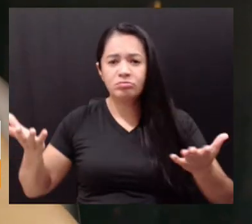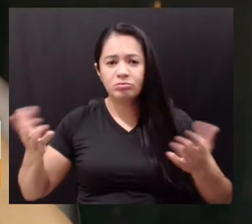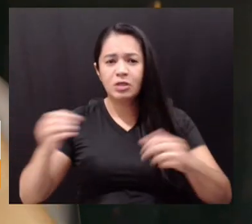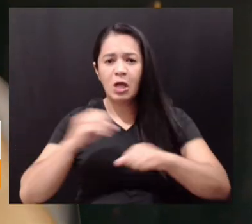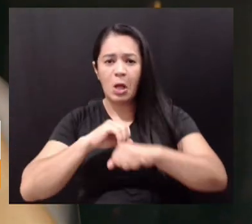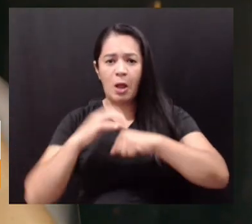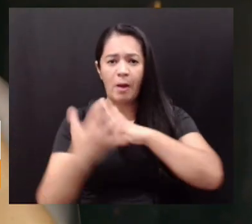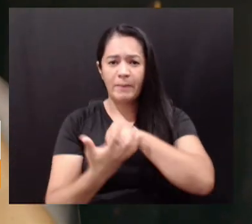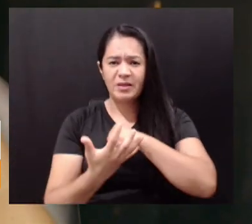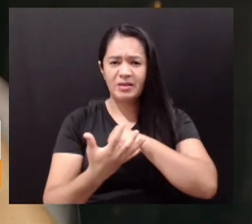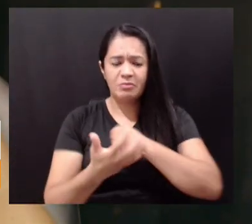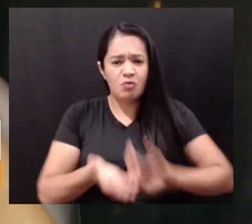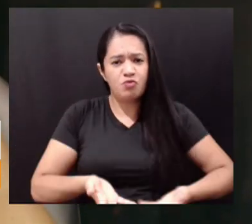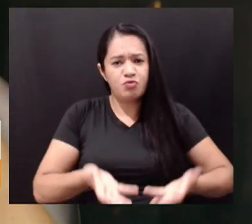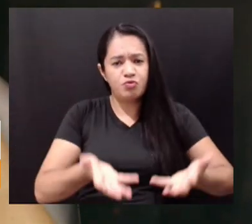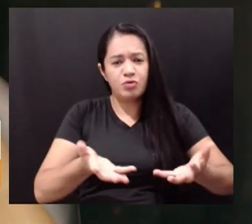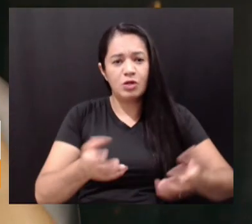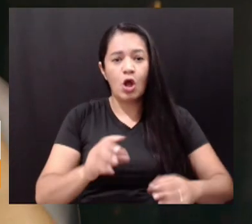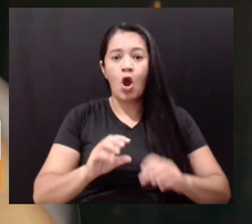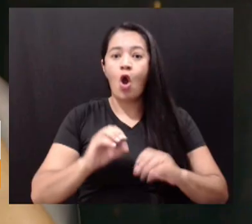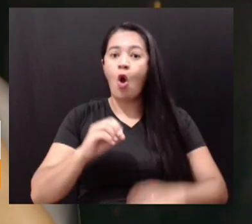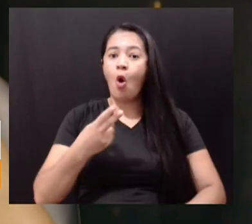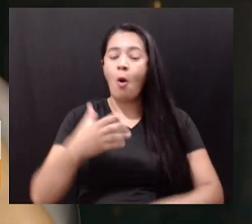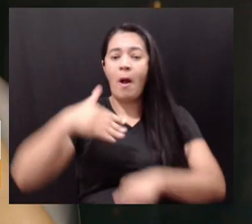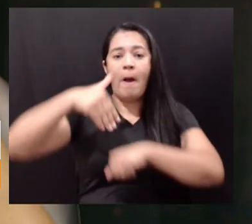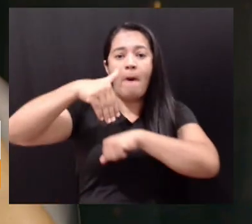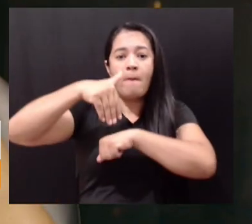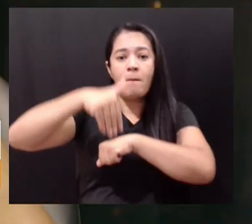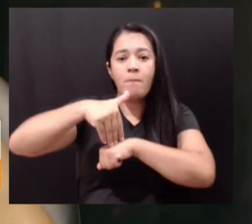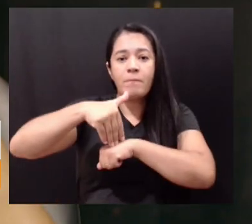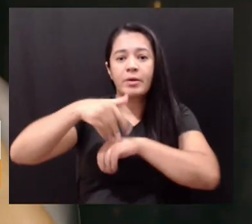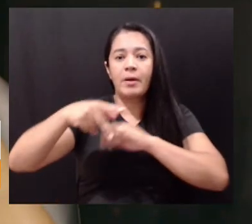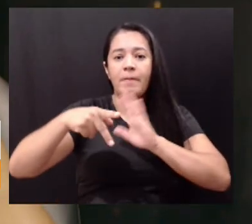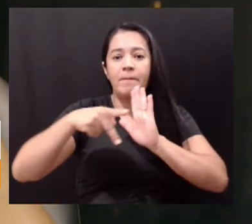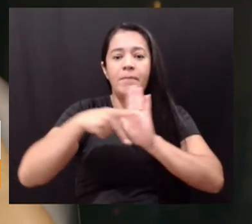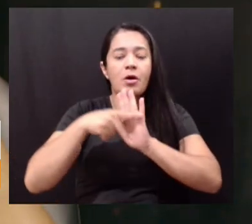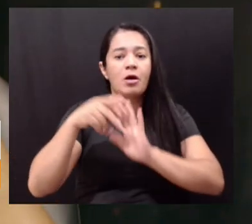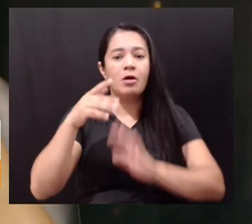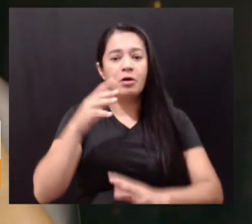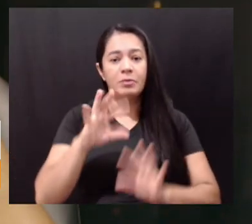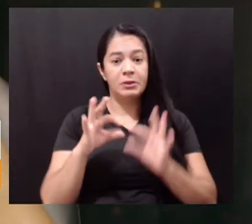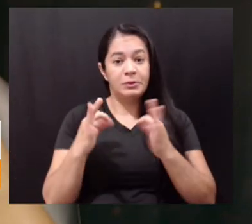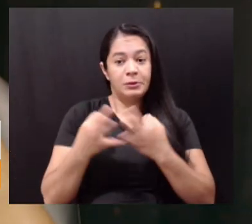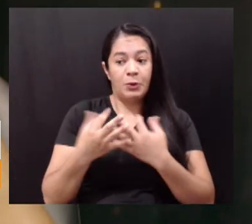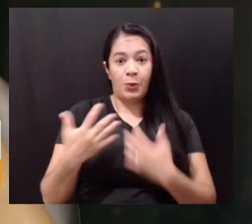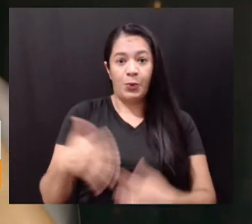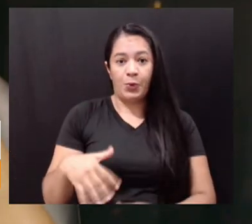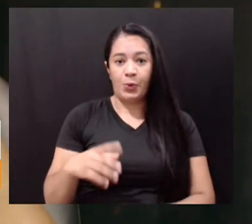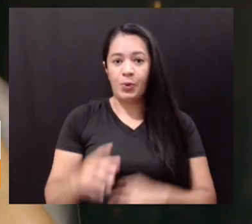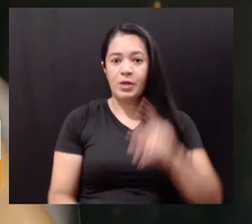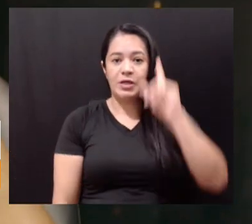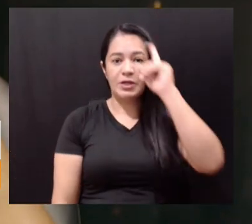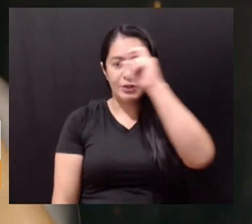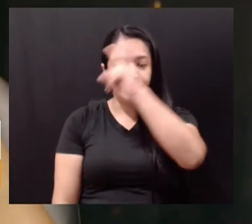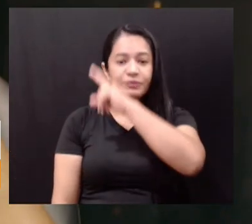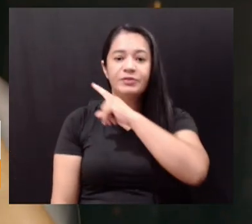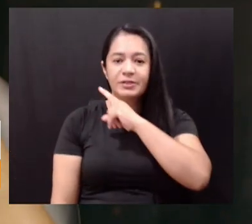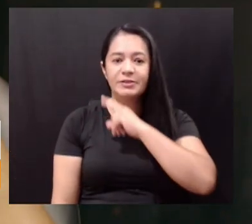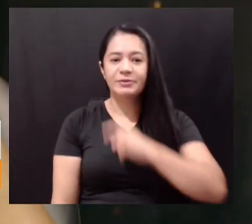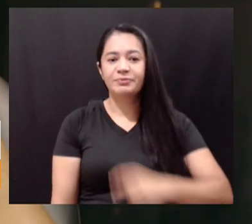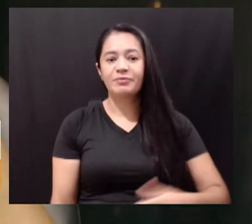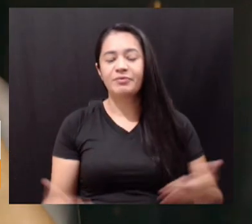a culpa é inteirinha dos pais? É delicado, hein? Para falar sobre esse fenômeno que aponta para uma